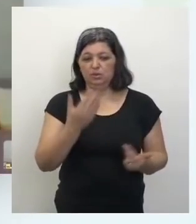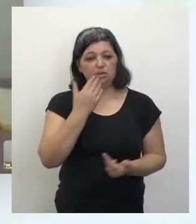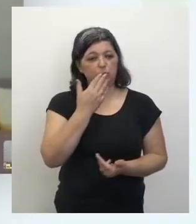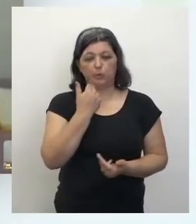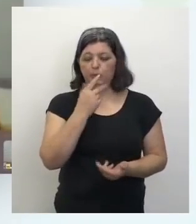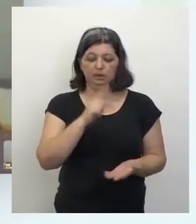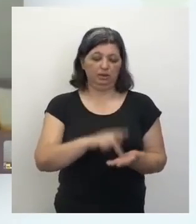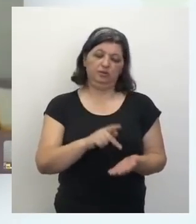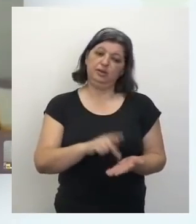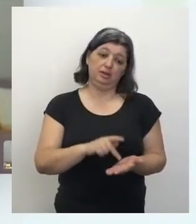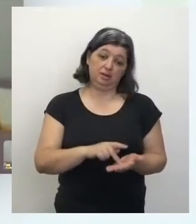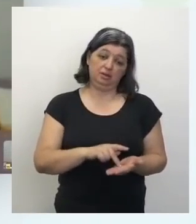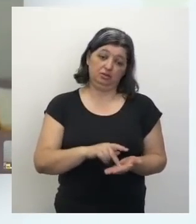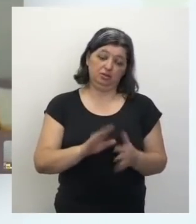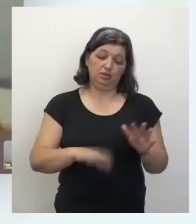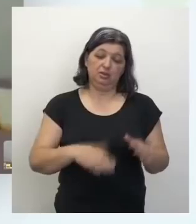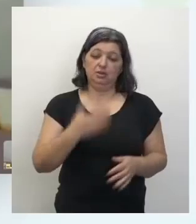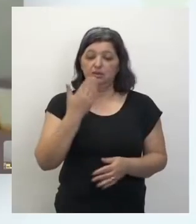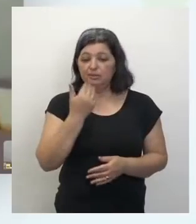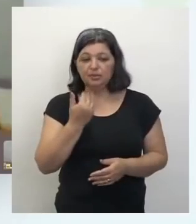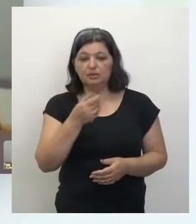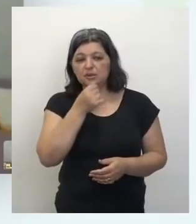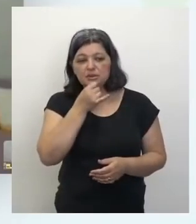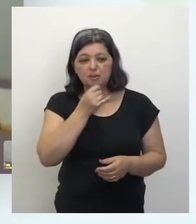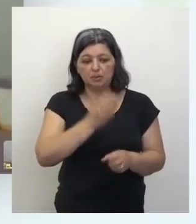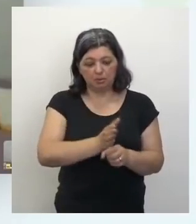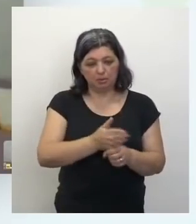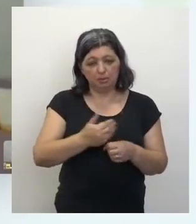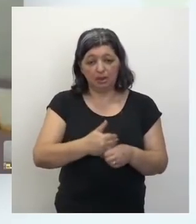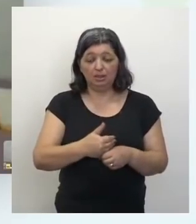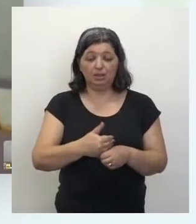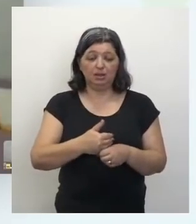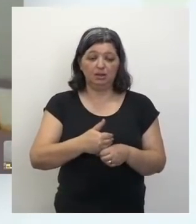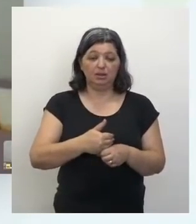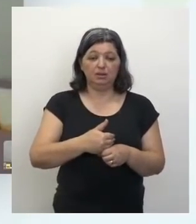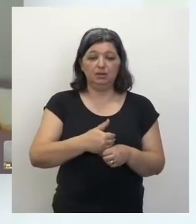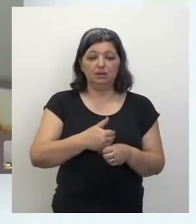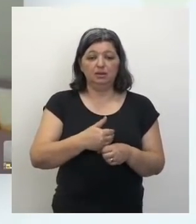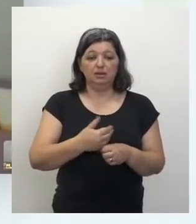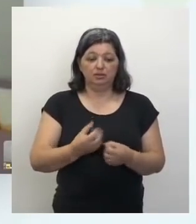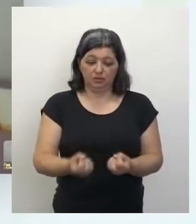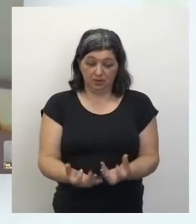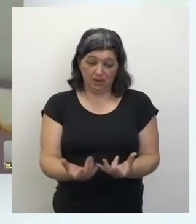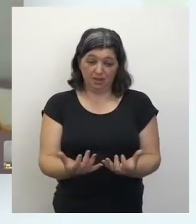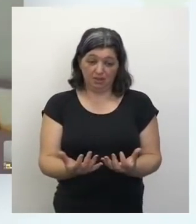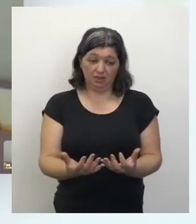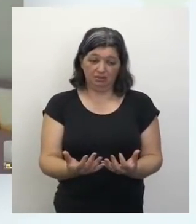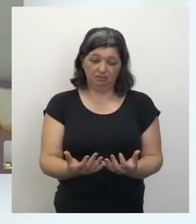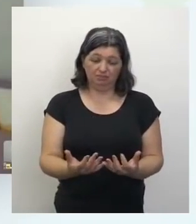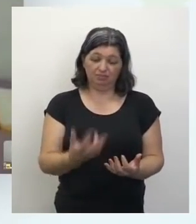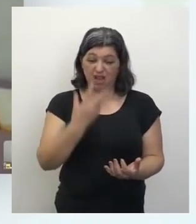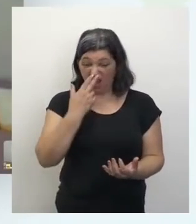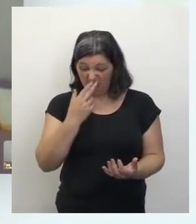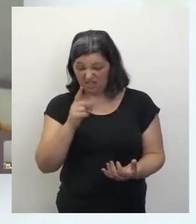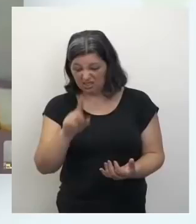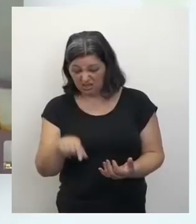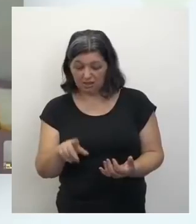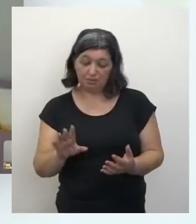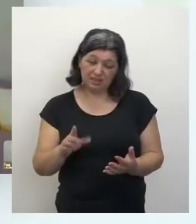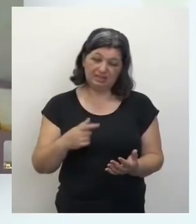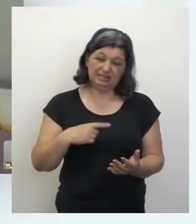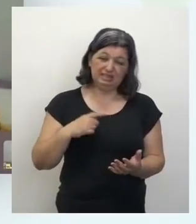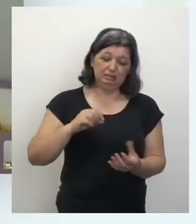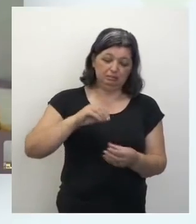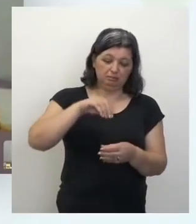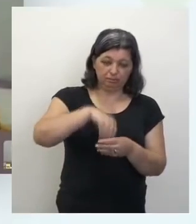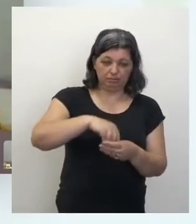né? Então, você está comendo ali uma batata frita que você acha que é batata frita, mas que tem uma série de outras coisas dentro, né?